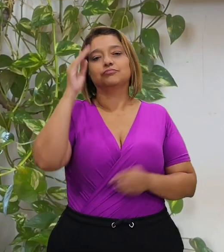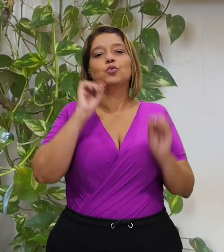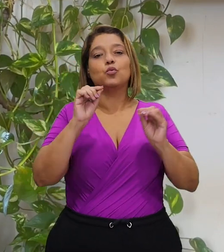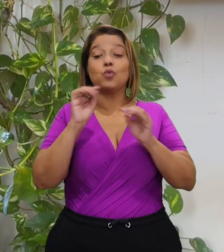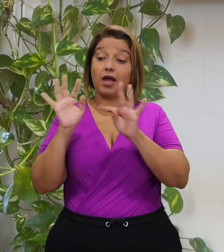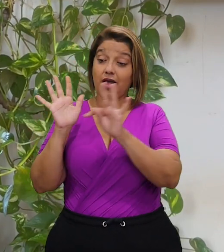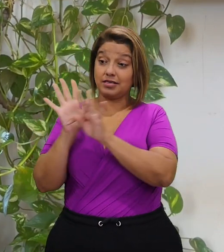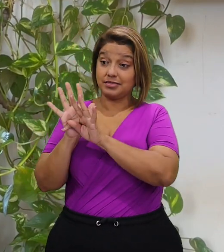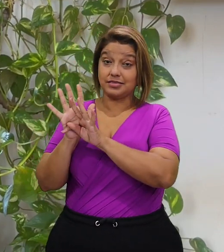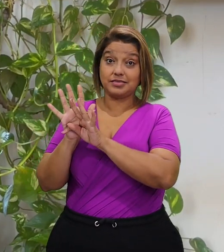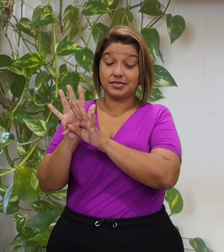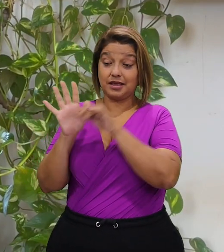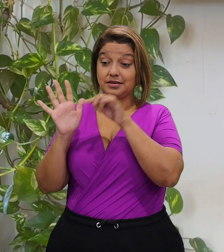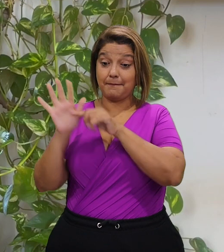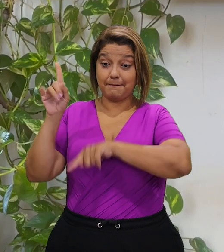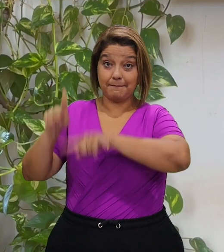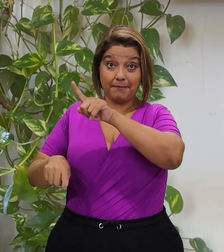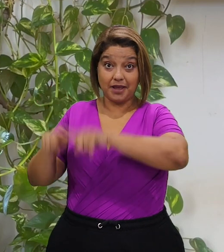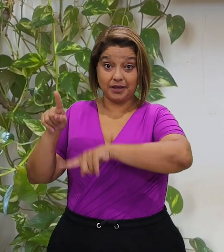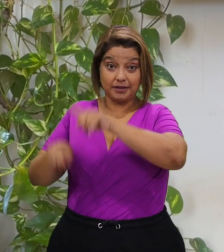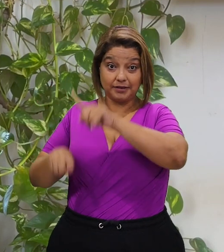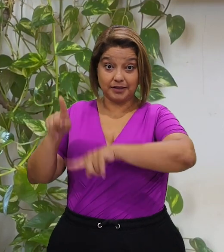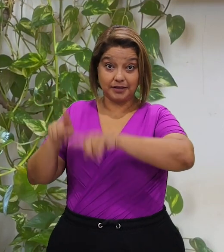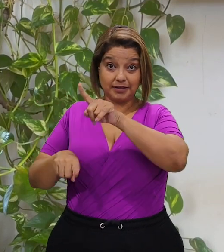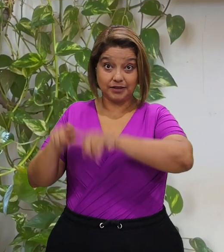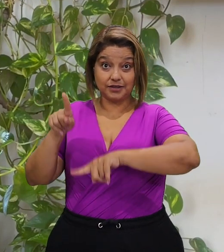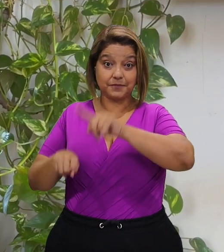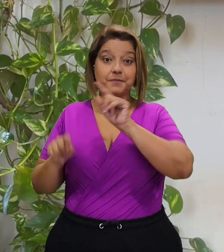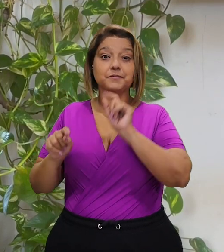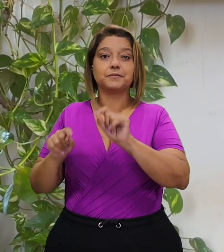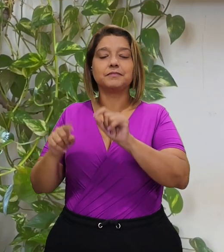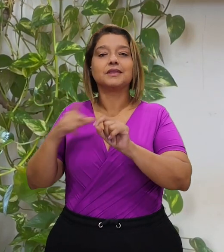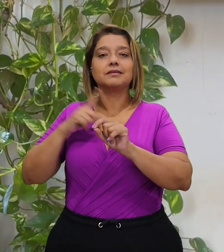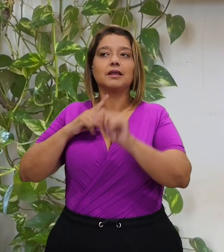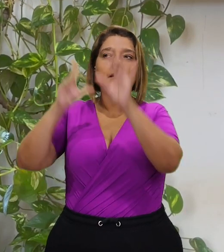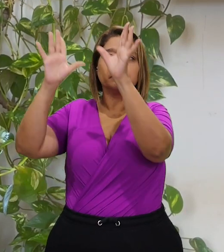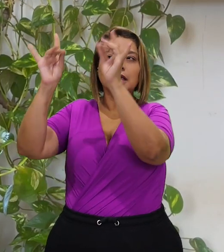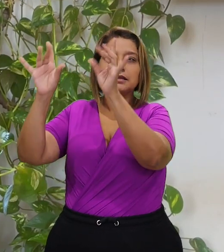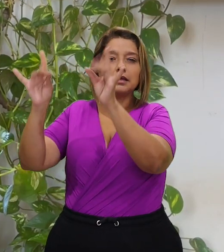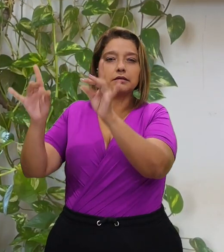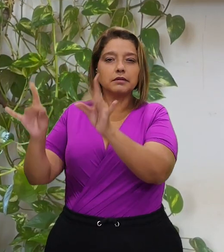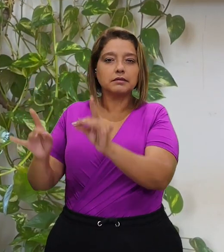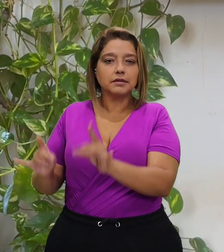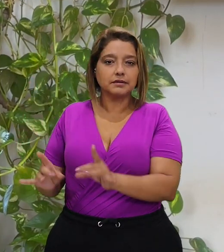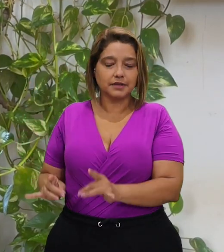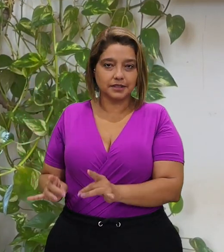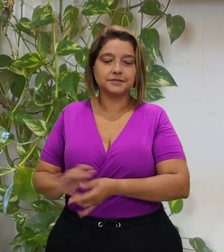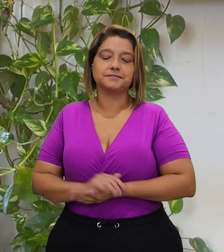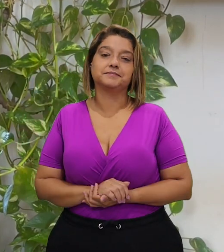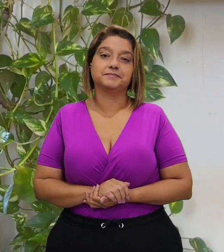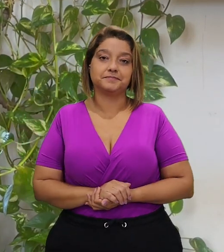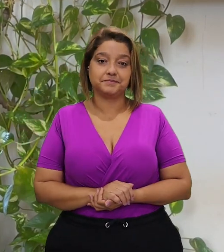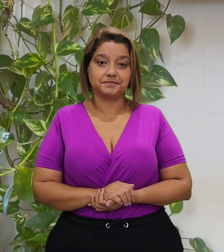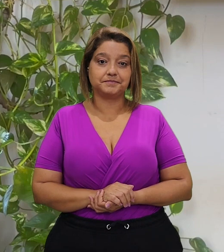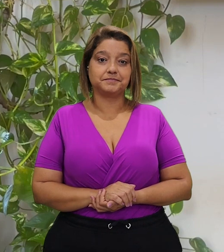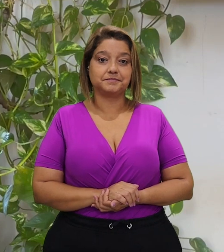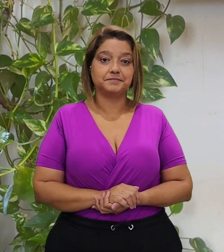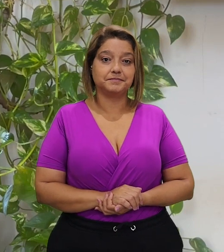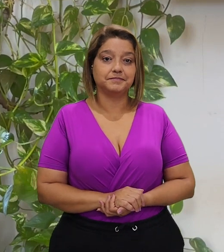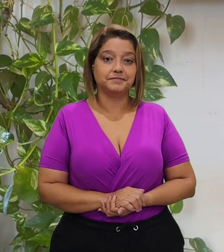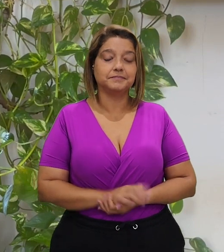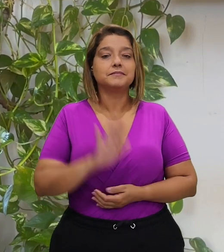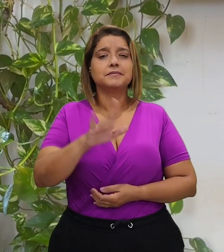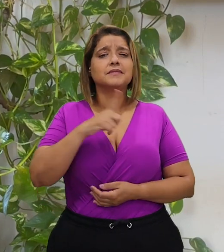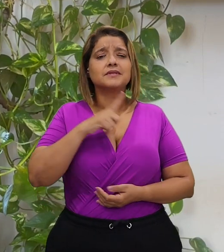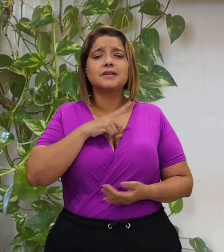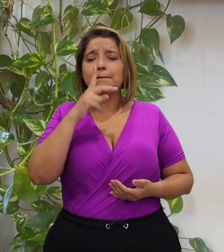melhor aquilo que você deseja. E quando você entende a técnica, por exemplo, as questões de proporção, as